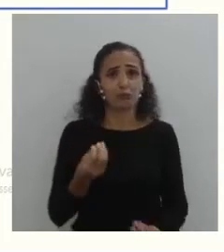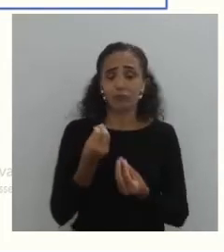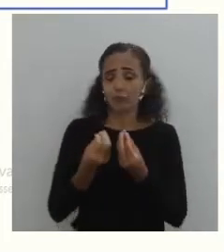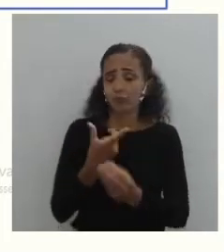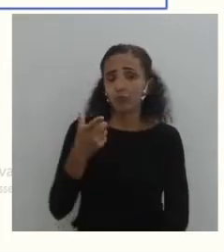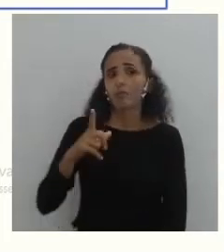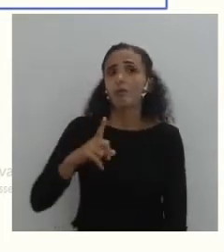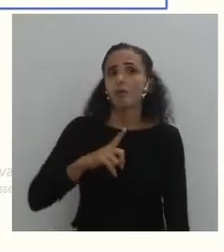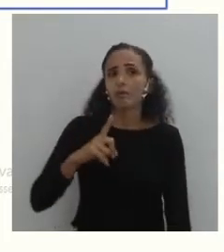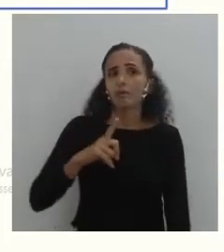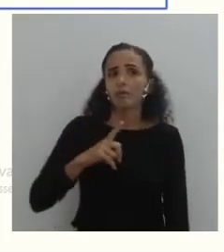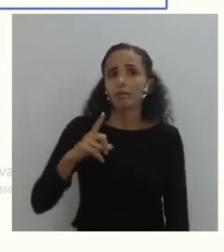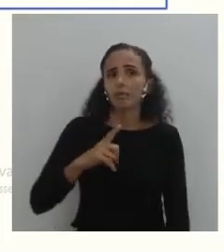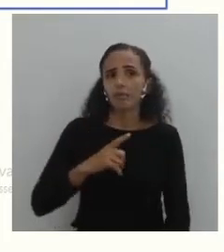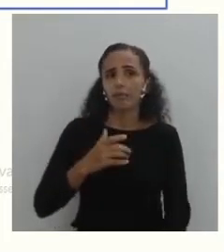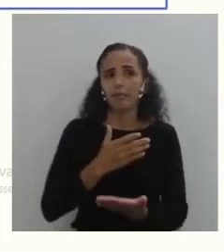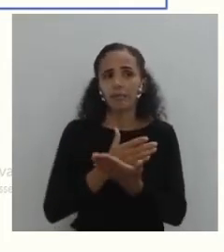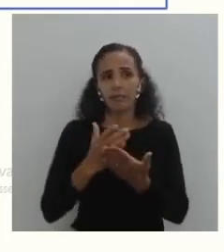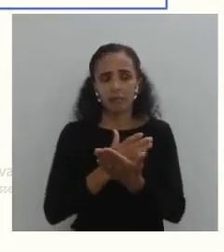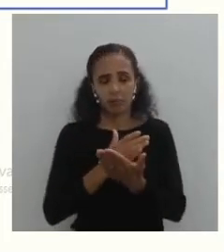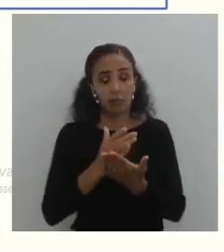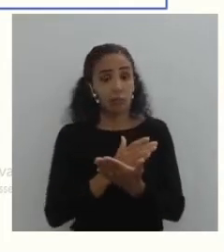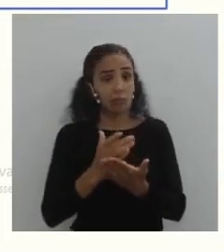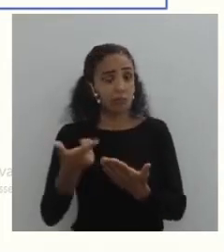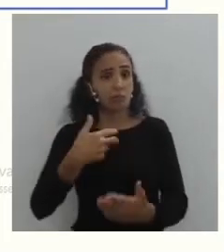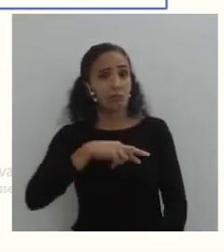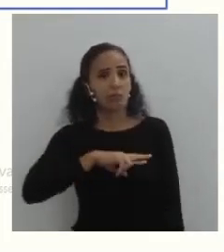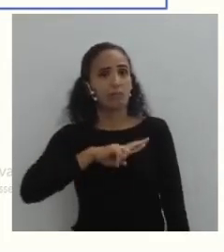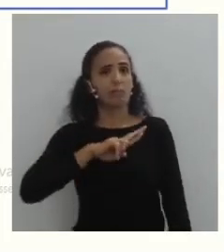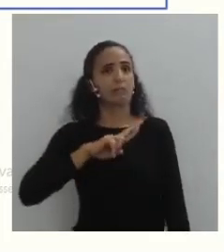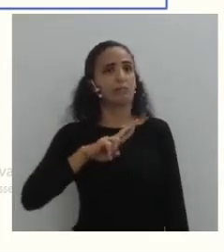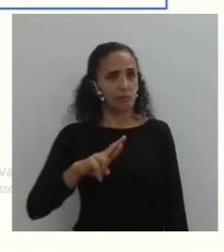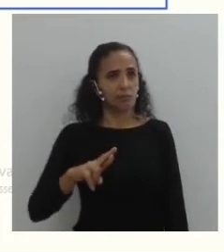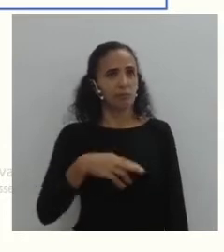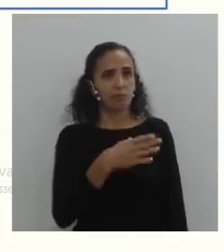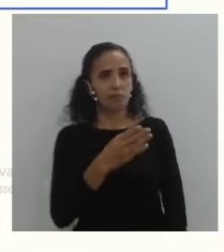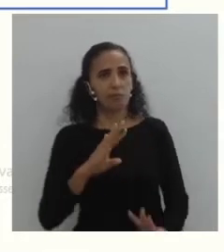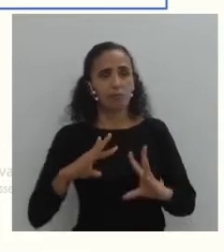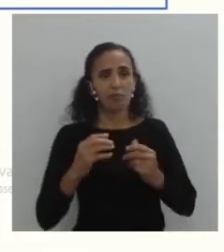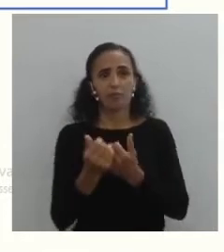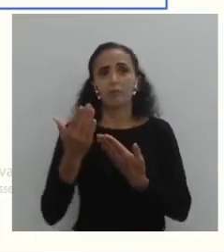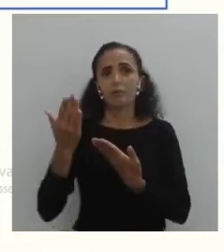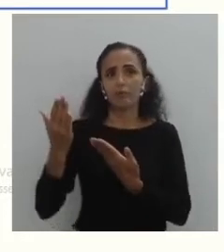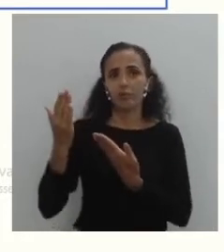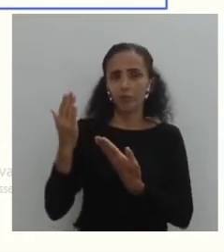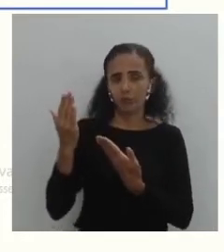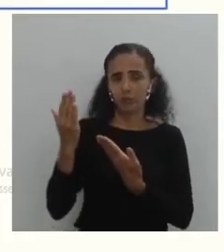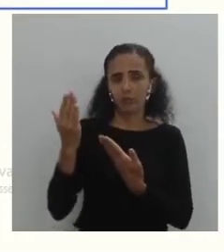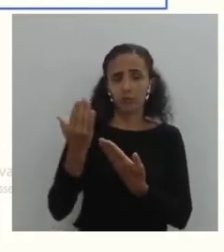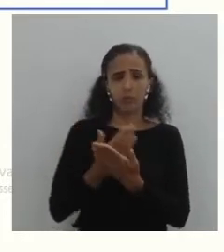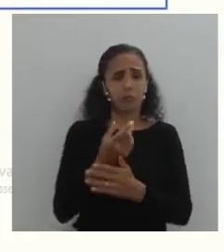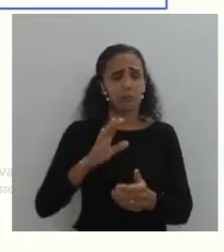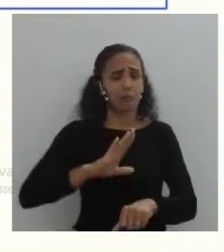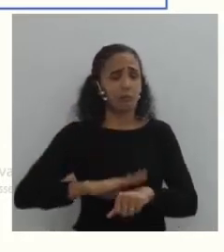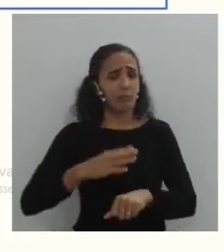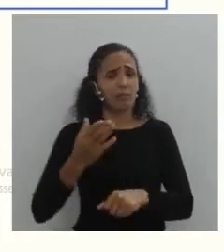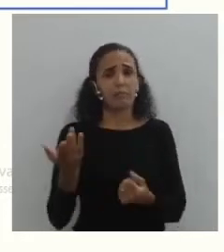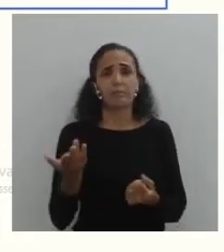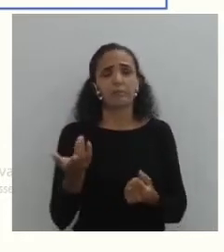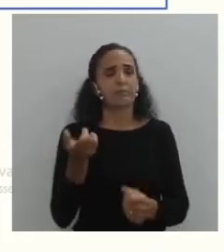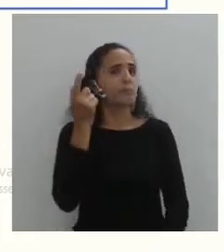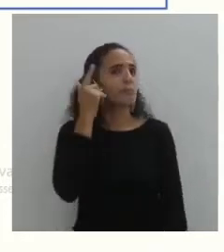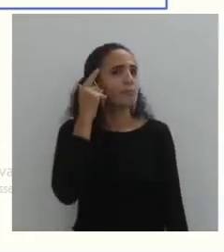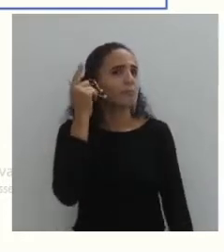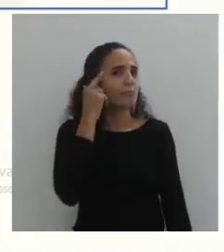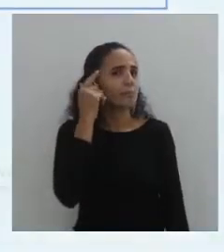ainda há registro de pessoas que declaram-se barrais e wicanos. Então, gente,